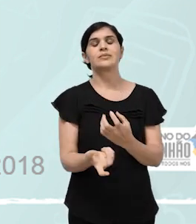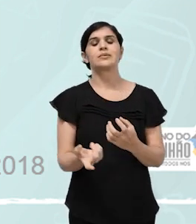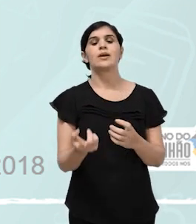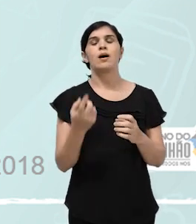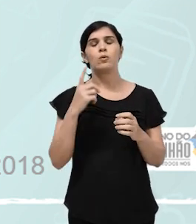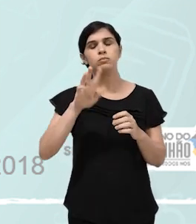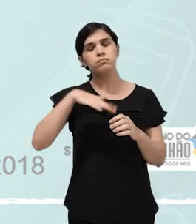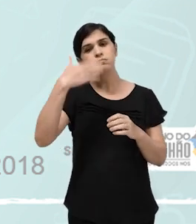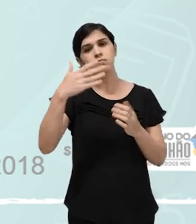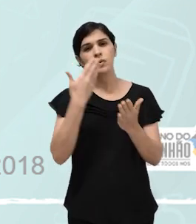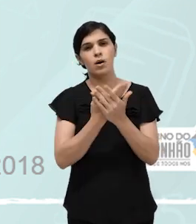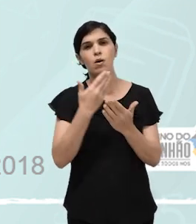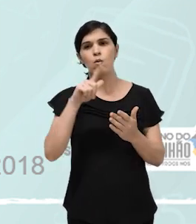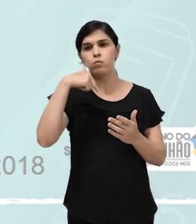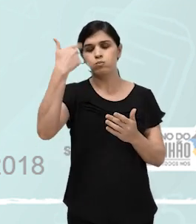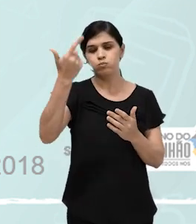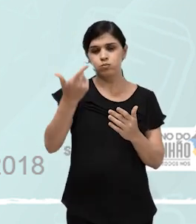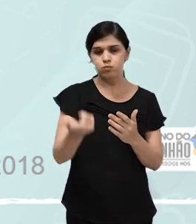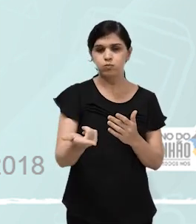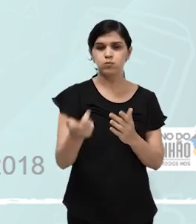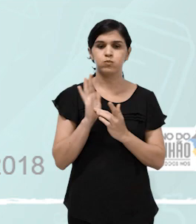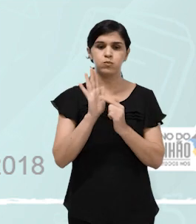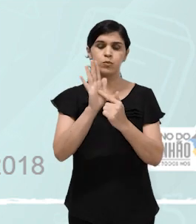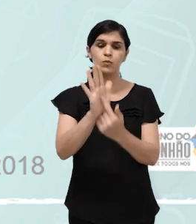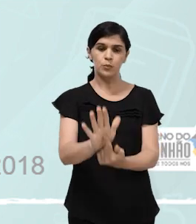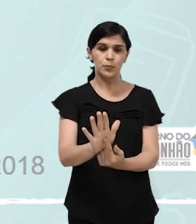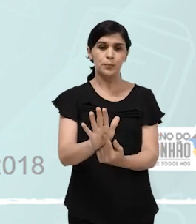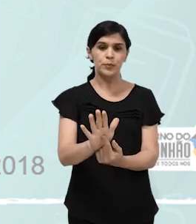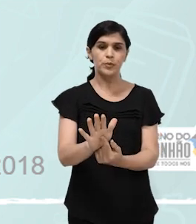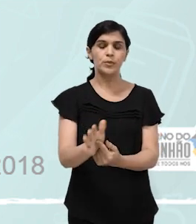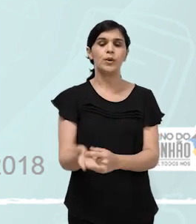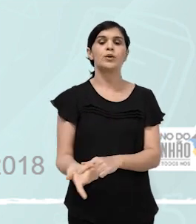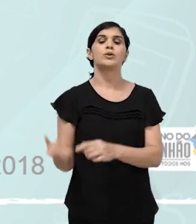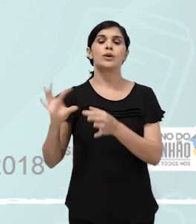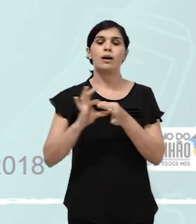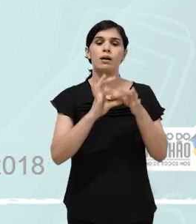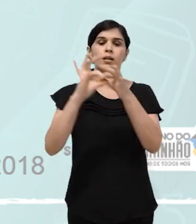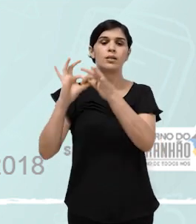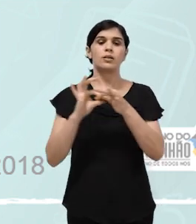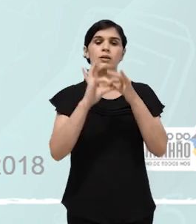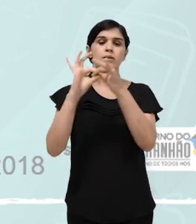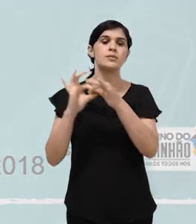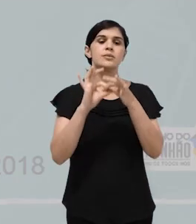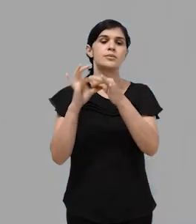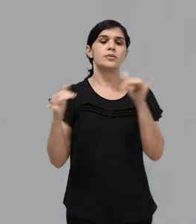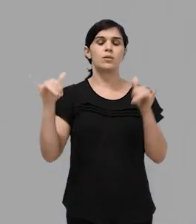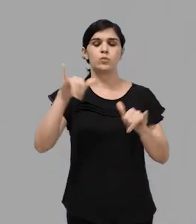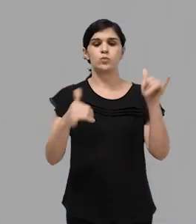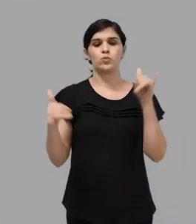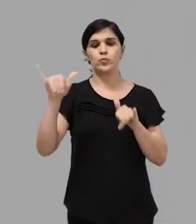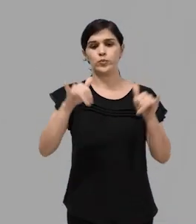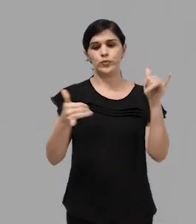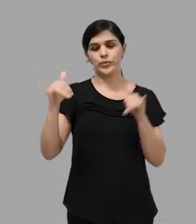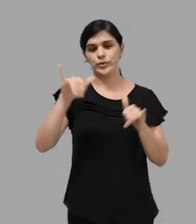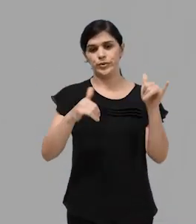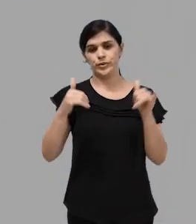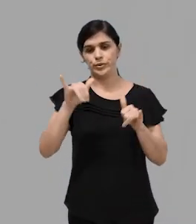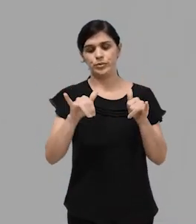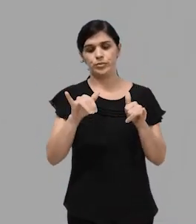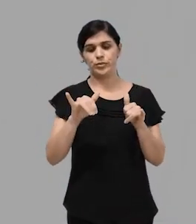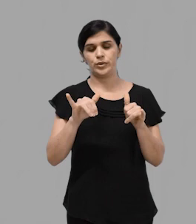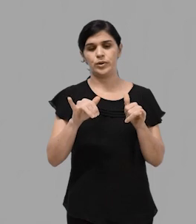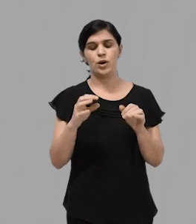ligações químicas, né? A ligação química é a ligação entre dois átomos. E essa ligação ela se